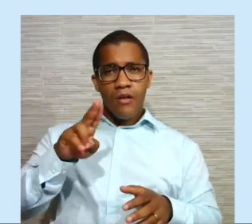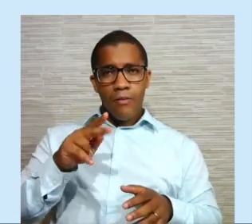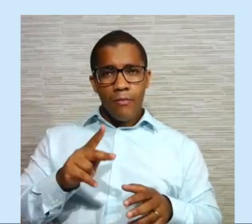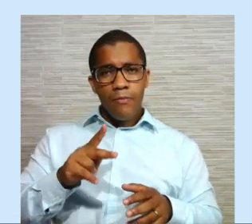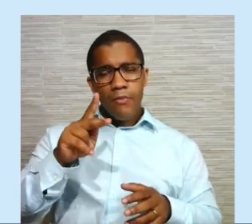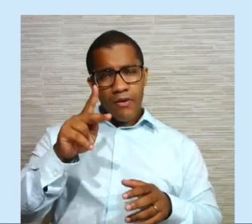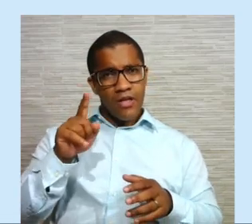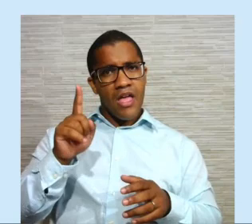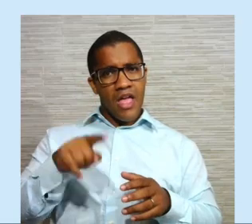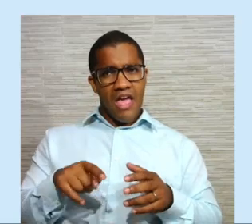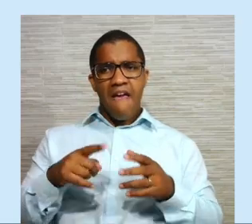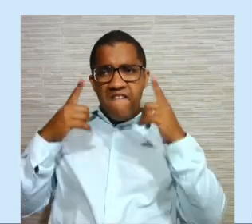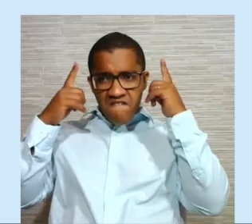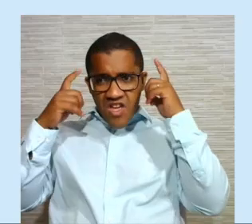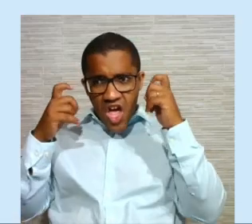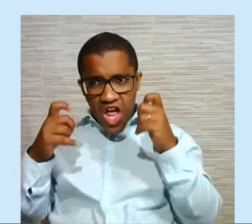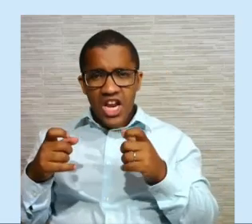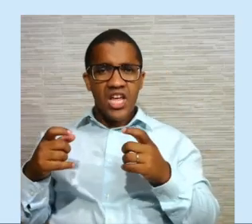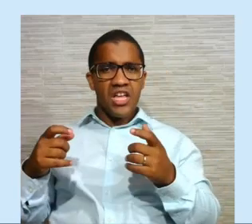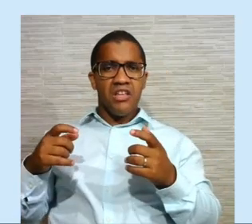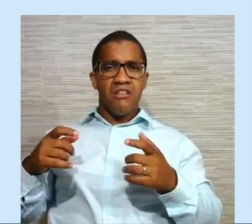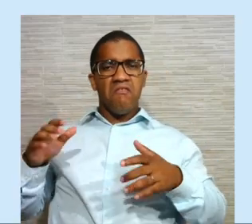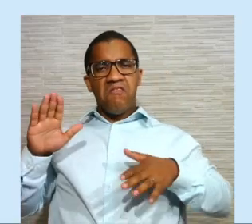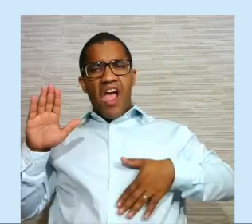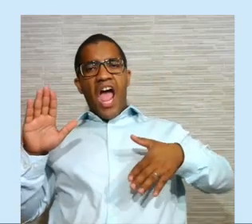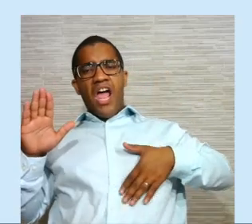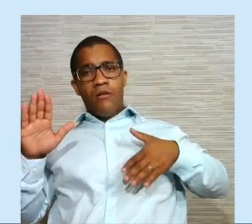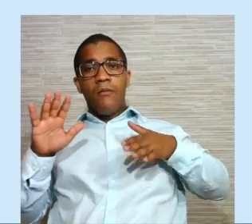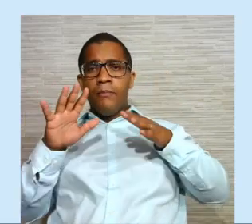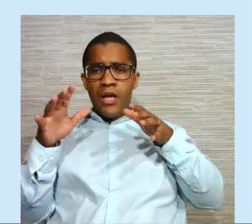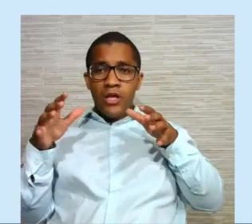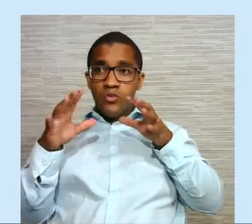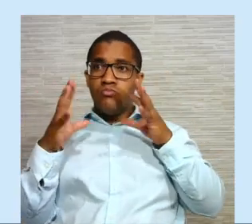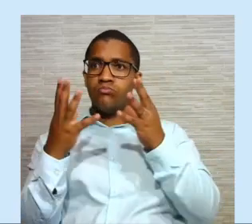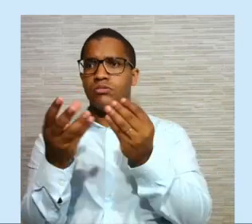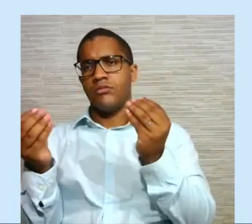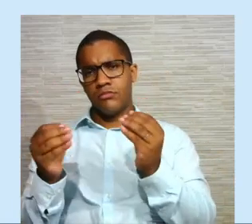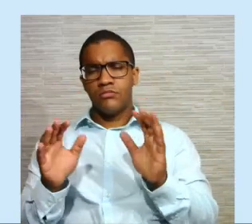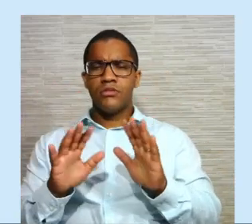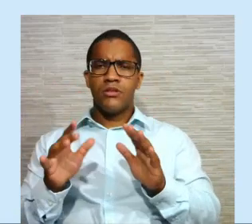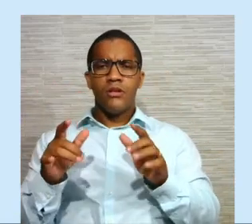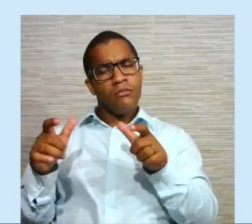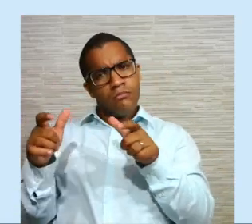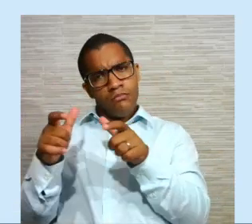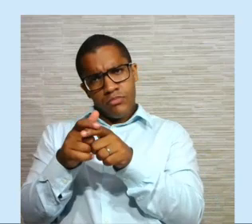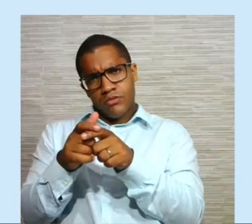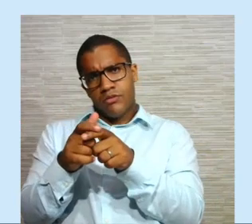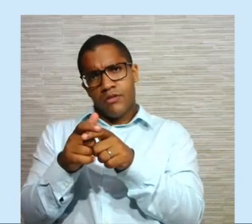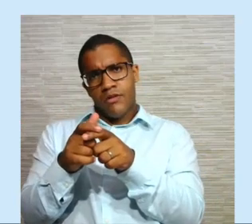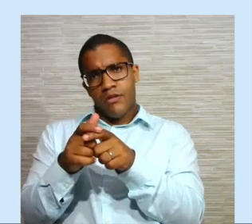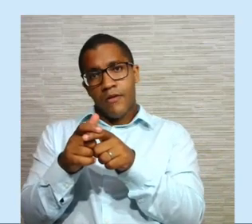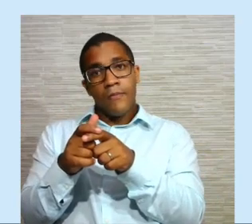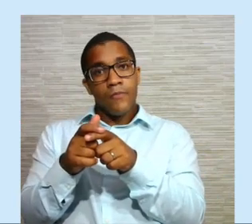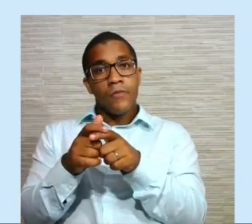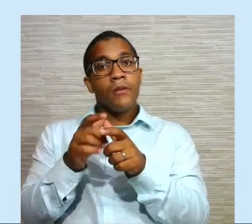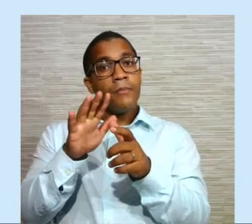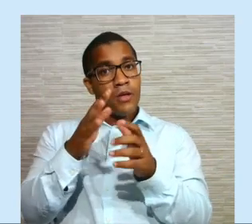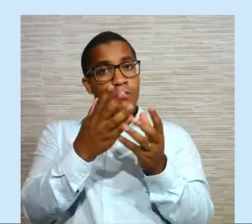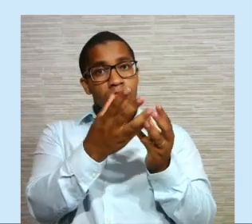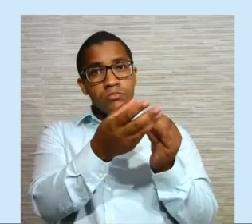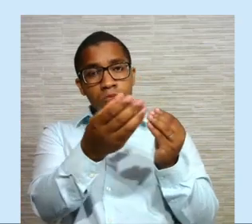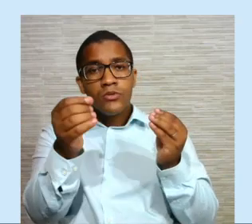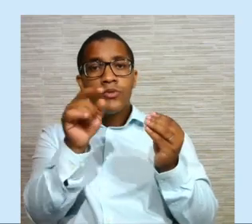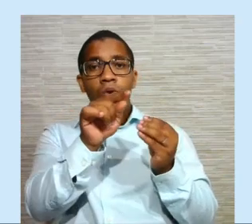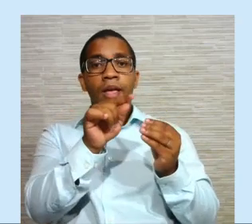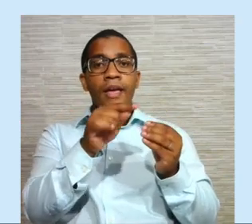eram violentos mesmo, vândalos, mas isso era uma pequena parte, né? A grande maioria também